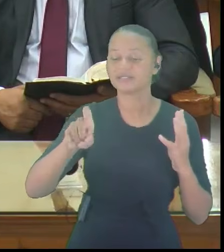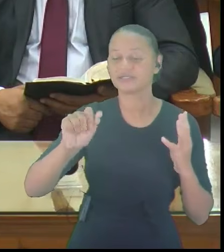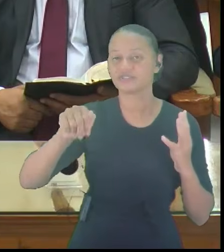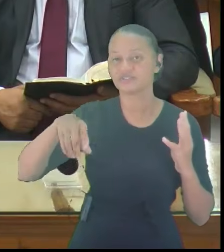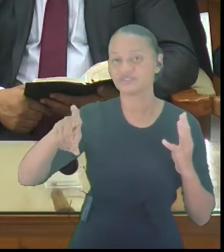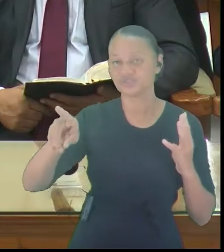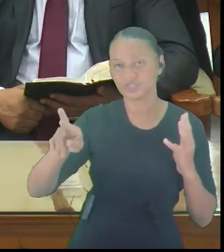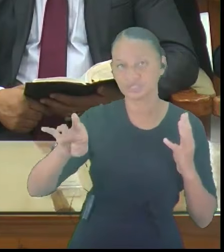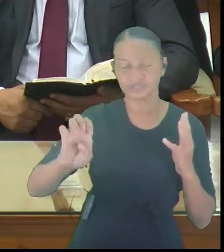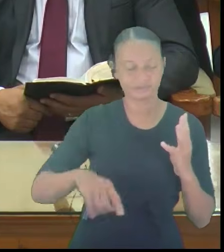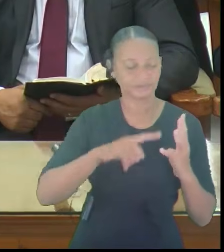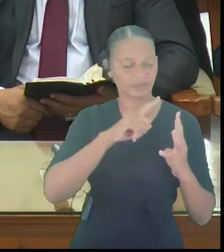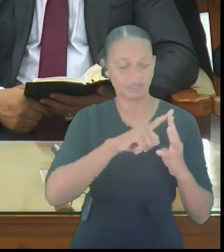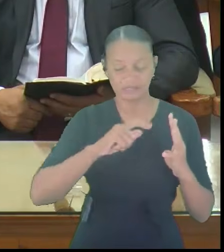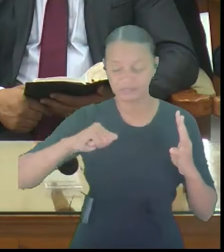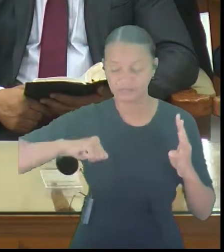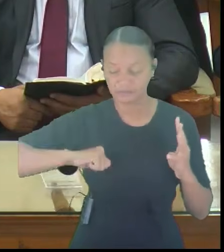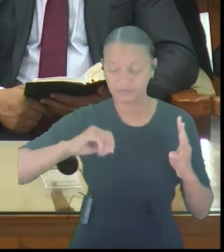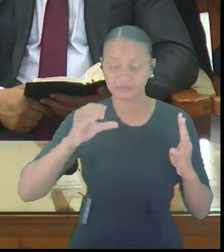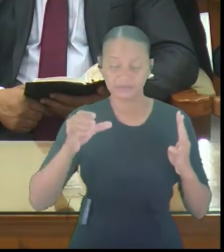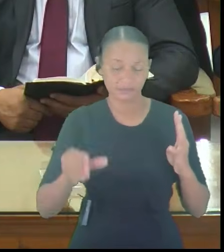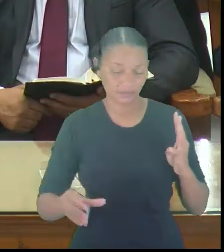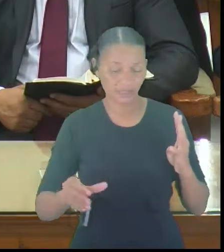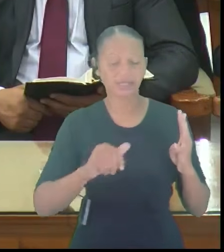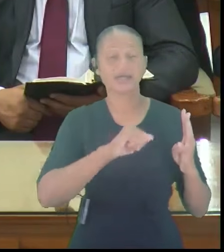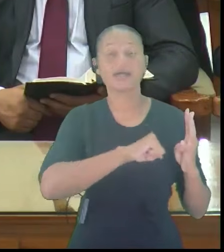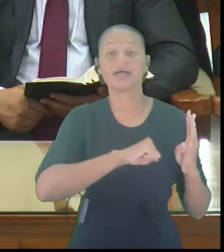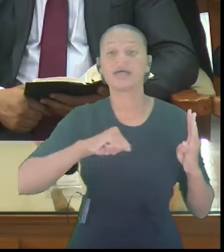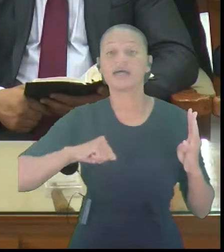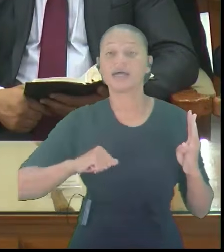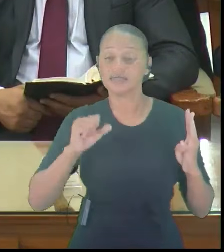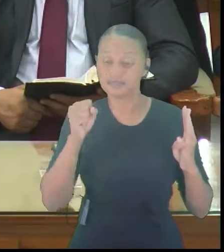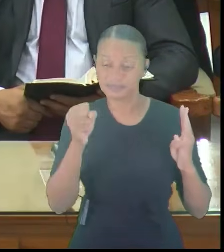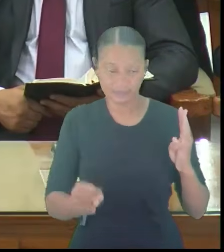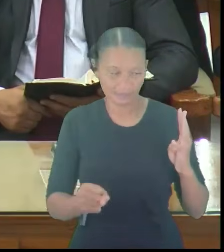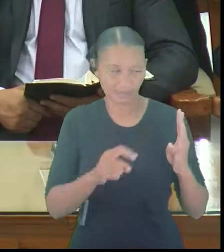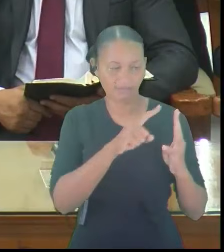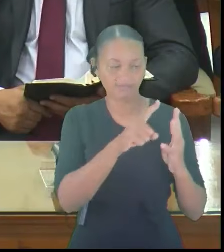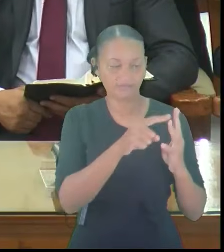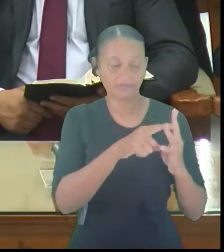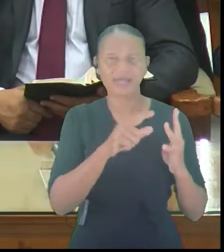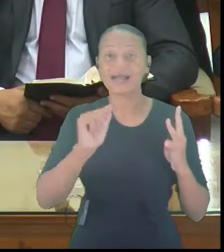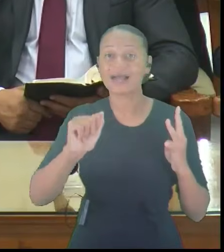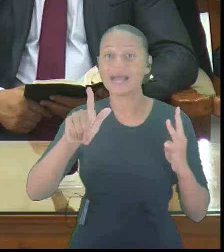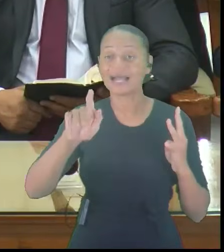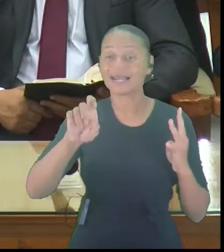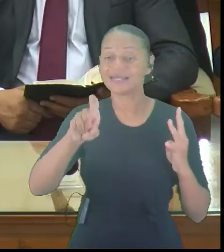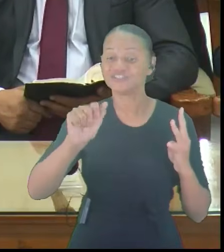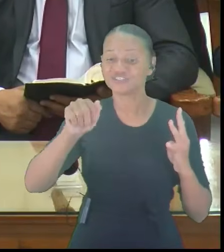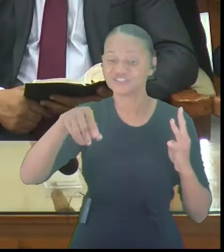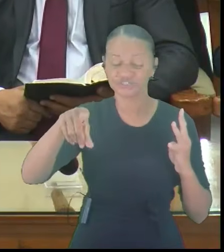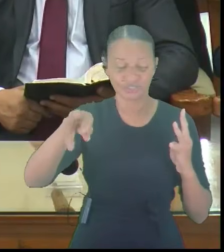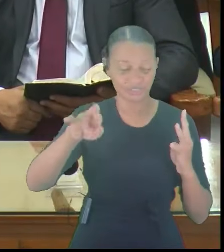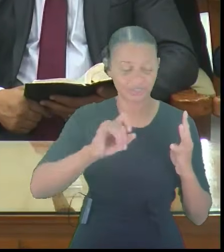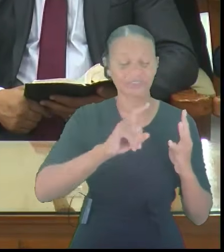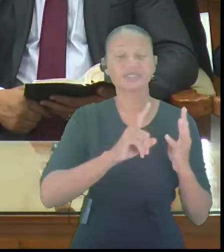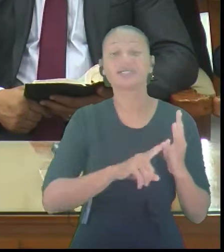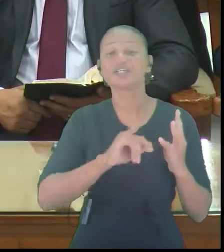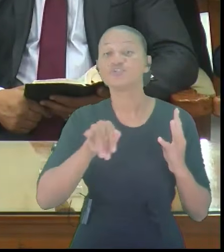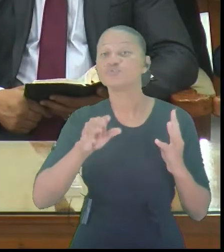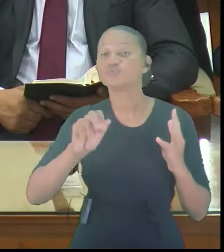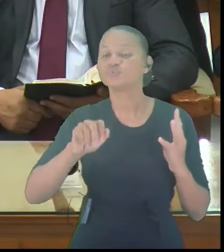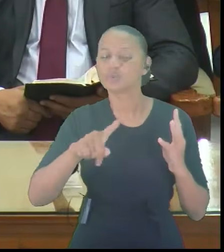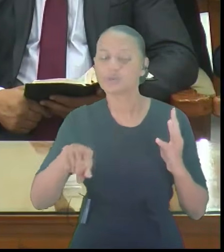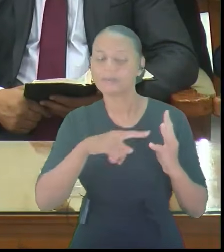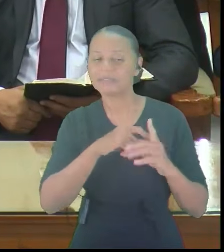que foi que Anás, Caifás, João e Alexandre não impediram os apóstolos de se